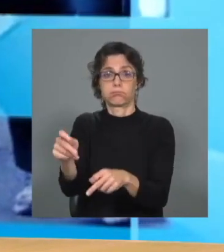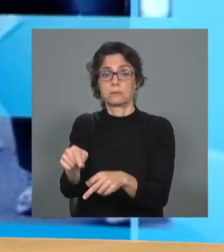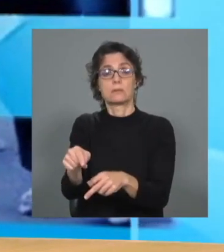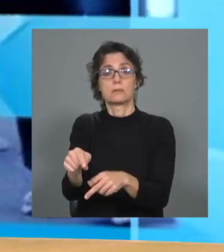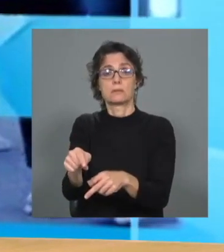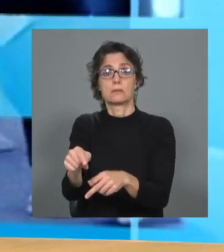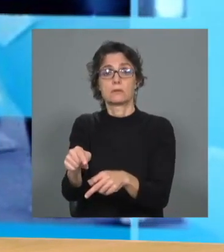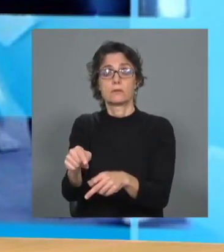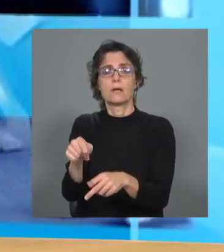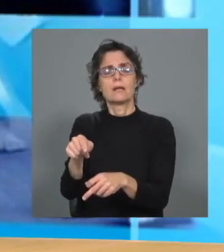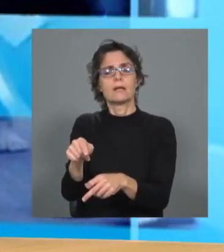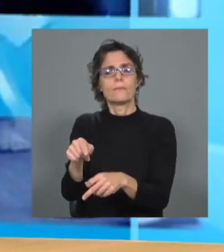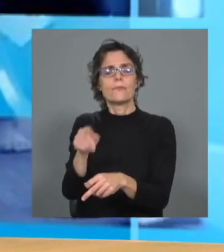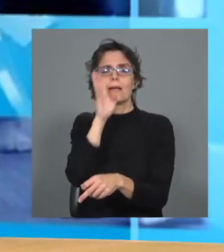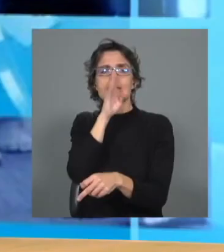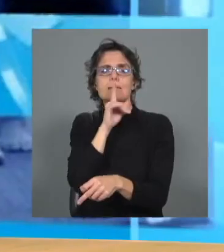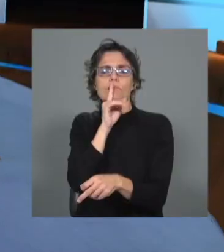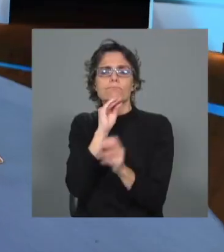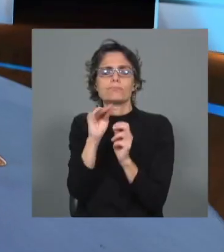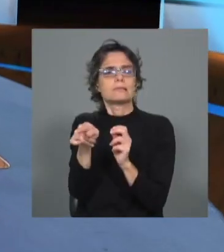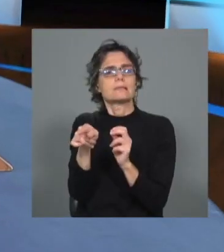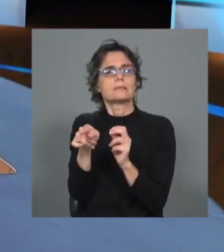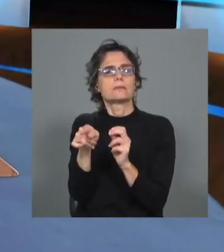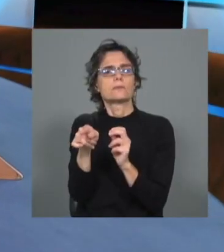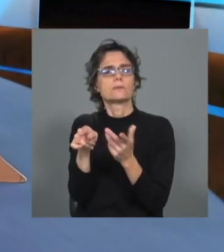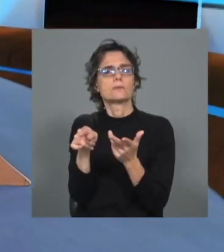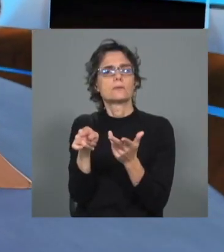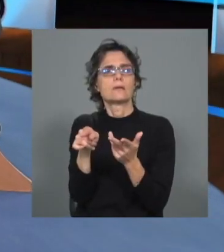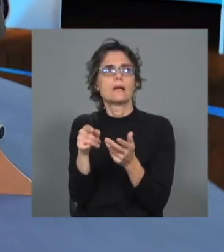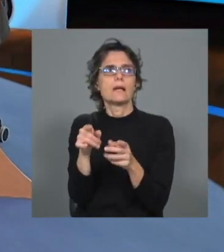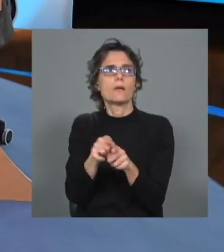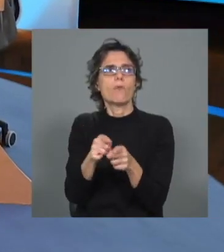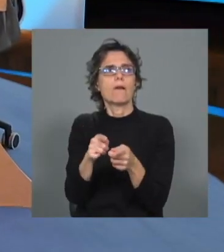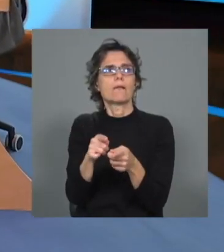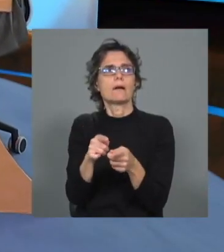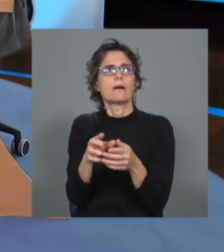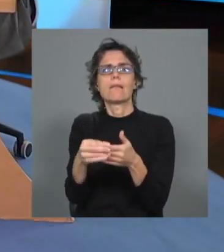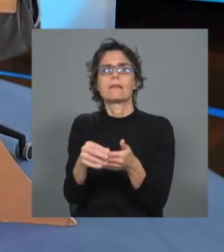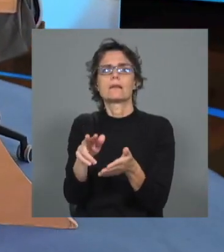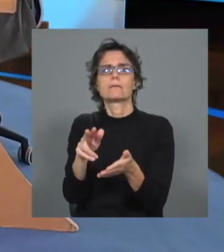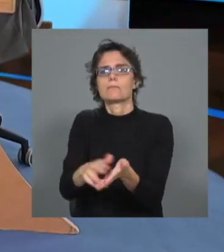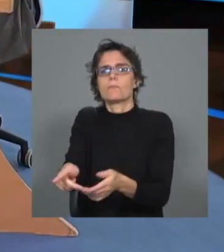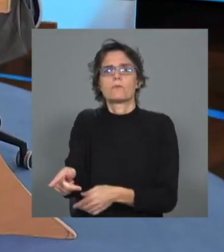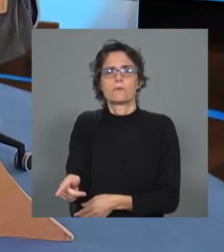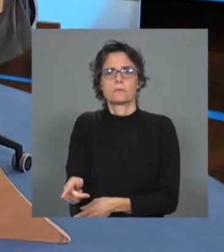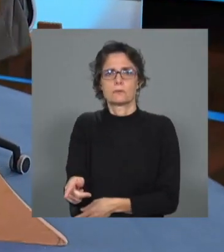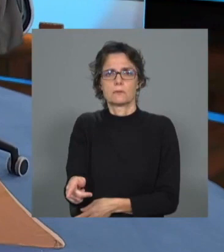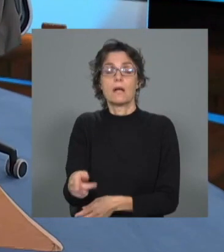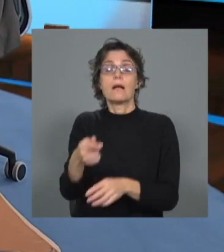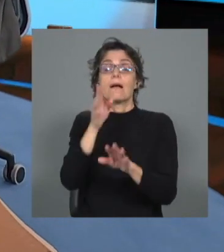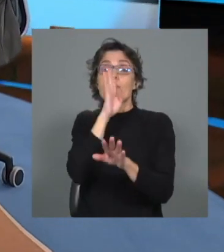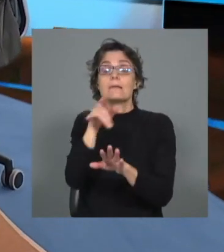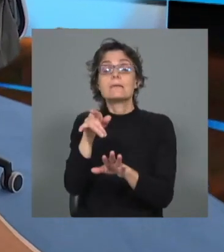das lideranças. Muitas vezes há resistências, há desconfianças, mas a partir do momento em que a liderança valida, diz, é preciso fazer isto, é